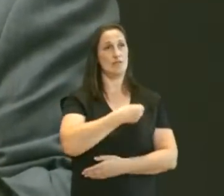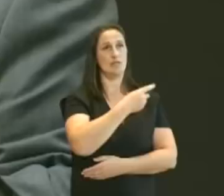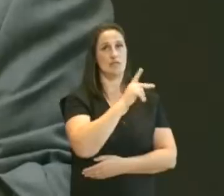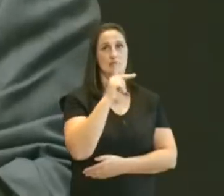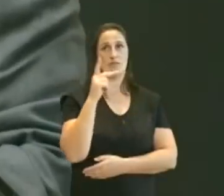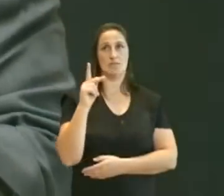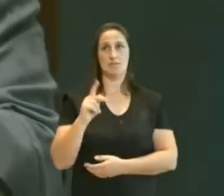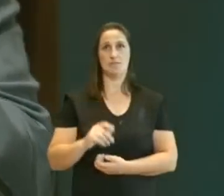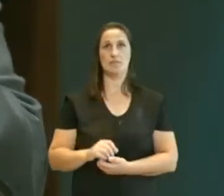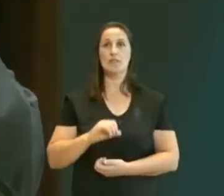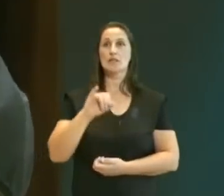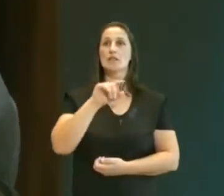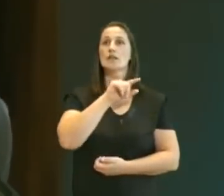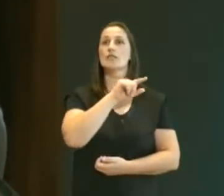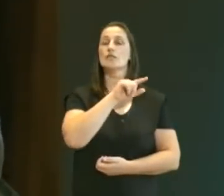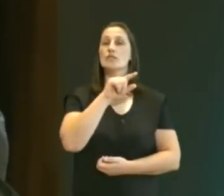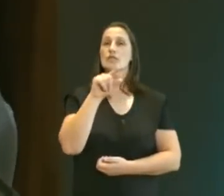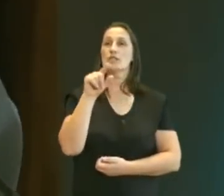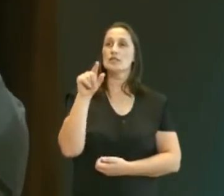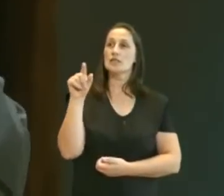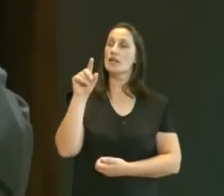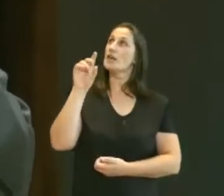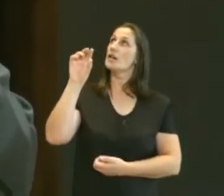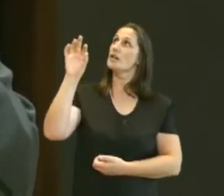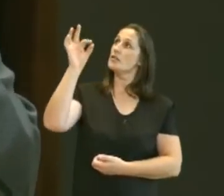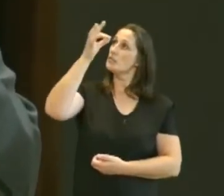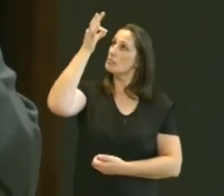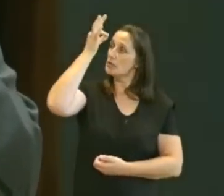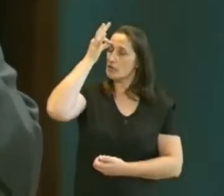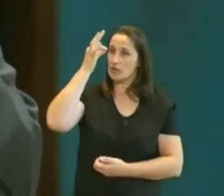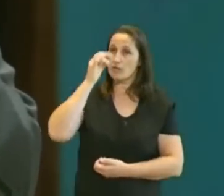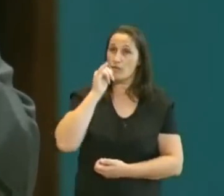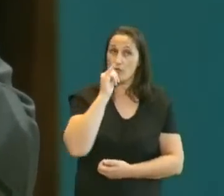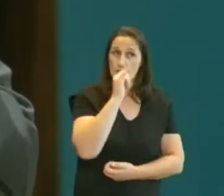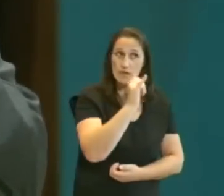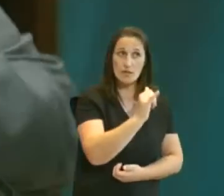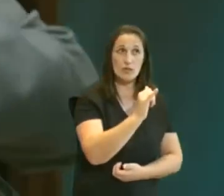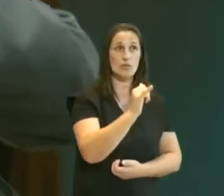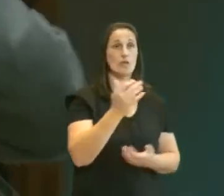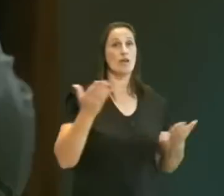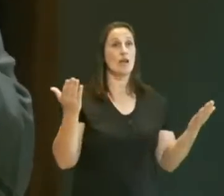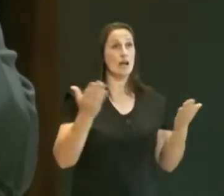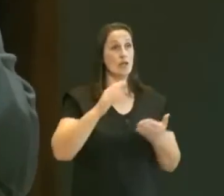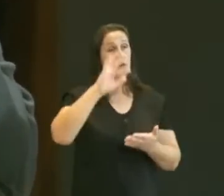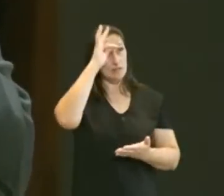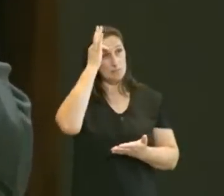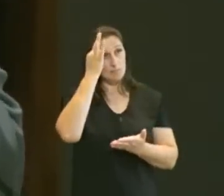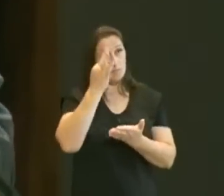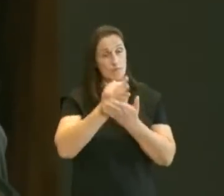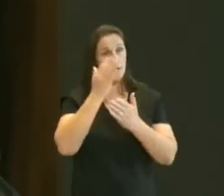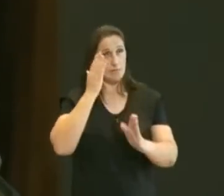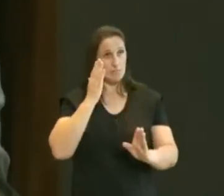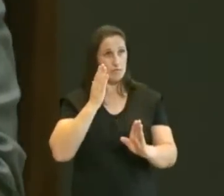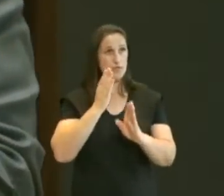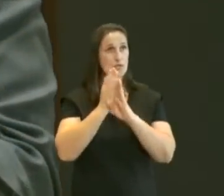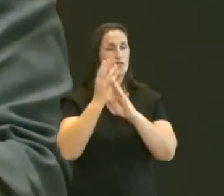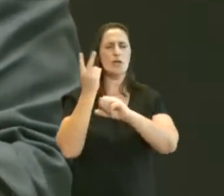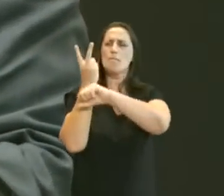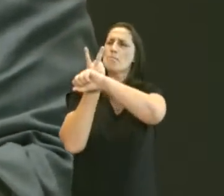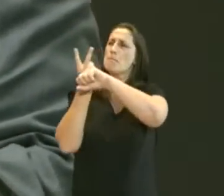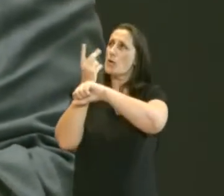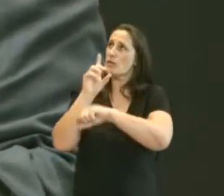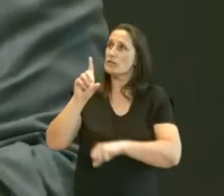Se você é a pessoa a quem o Espírito Santo está falando, então agora, num ato de fé, busca o Senhor